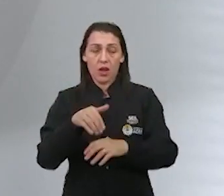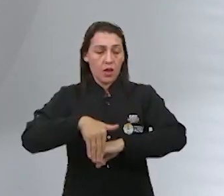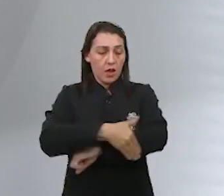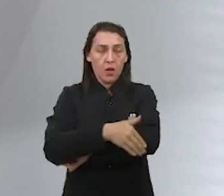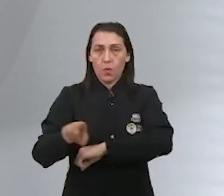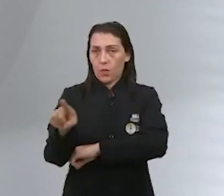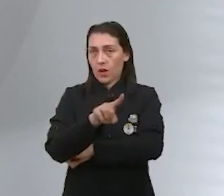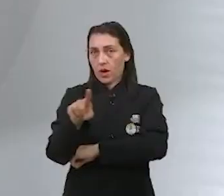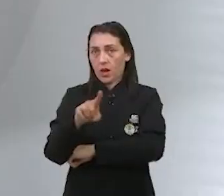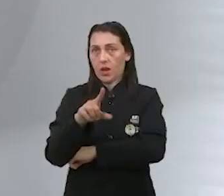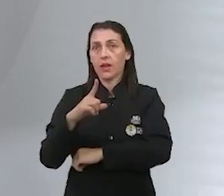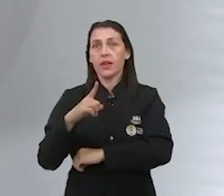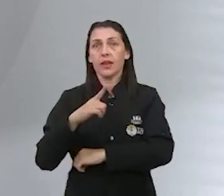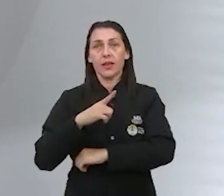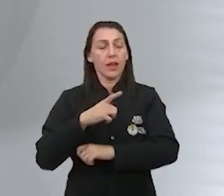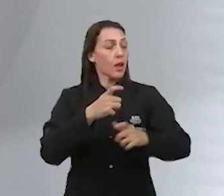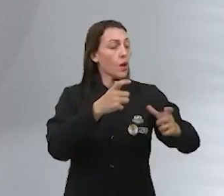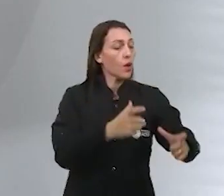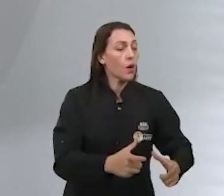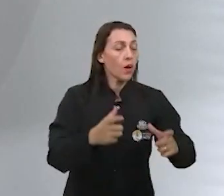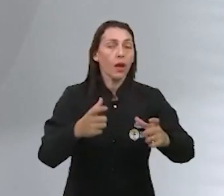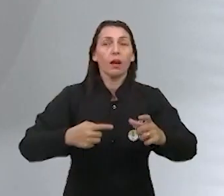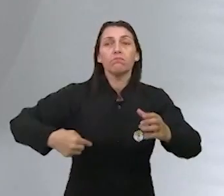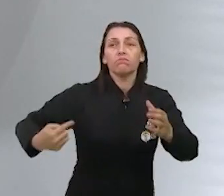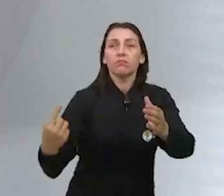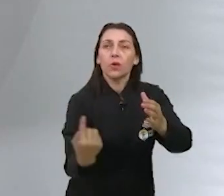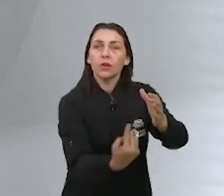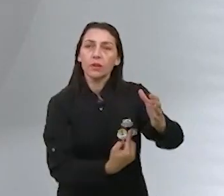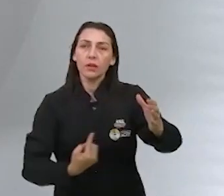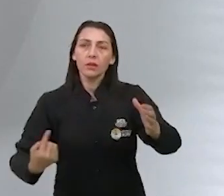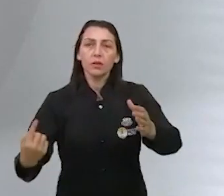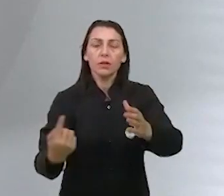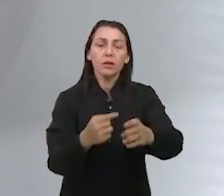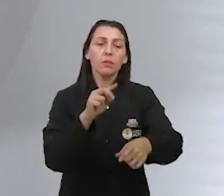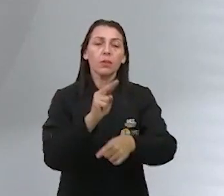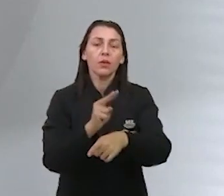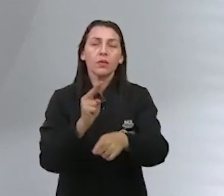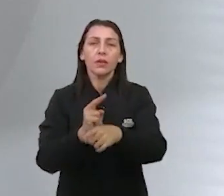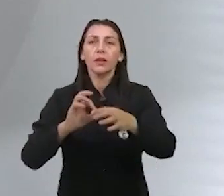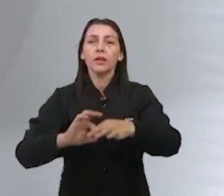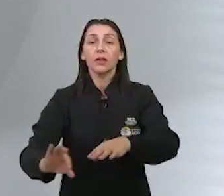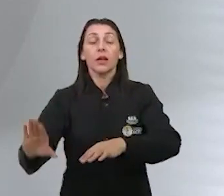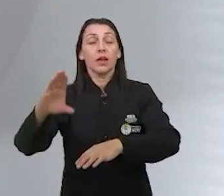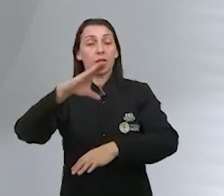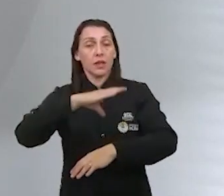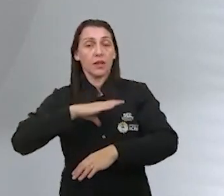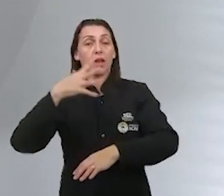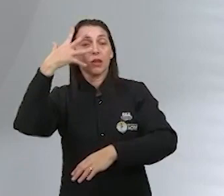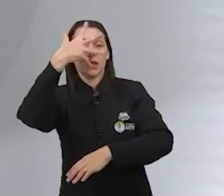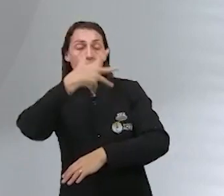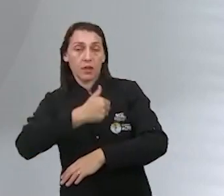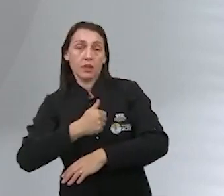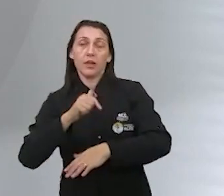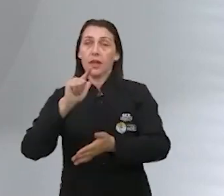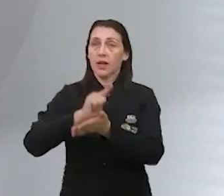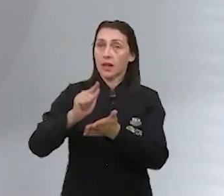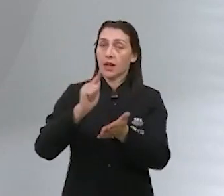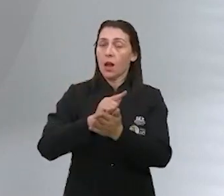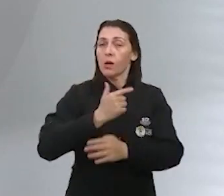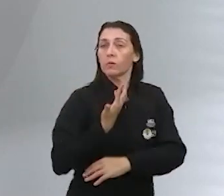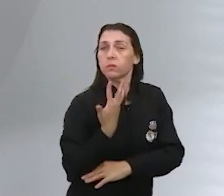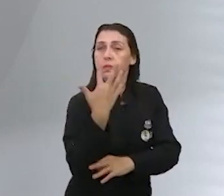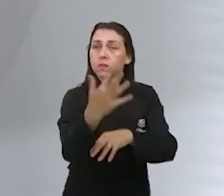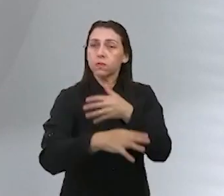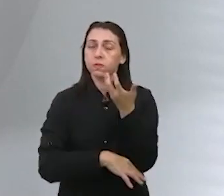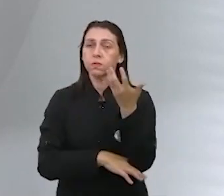educação. Ele tem canteiros, ele tem rotatórias para cuidar, deixar a cidade limpa, bonita, tá? Arborizada,